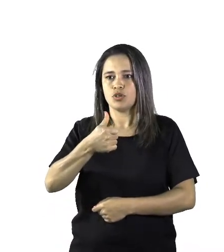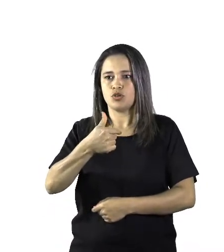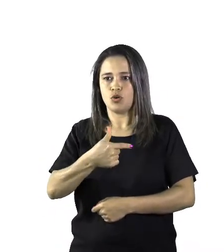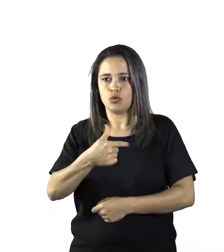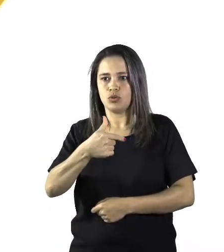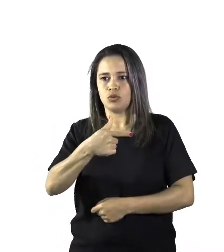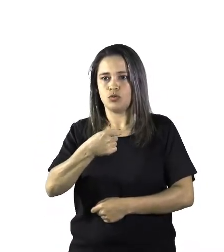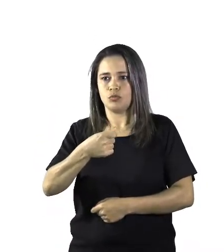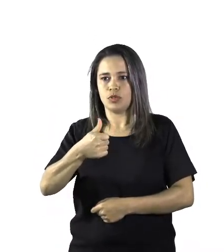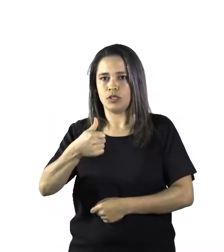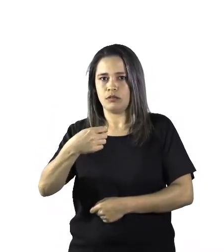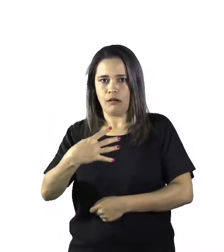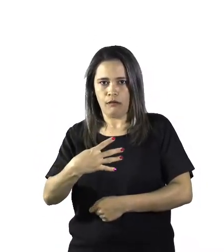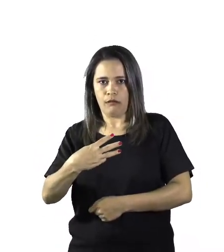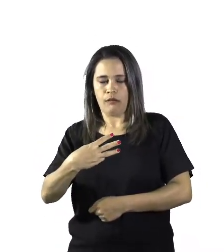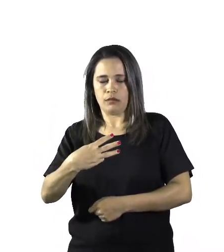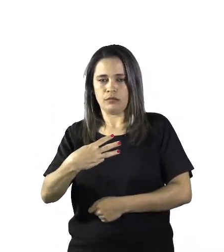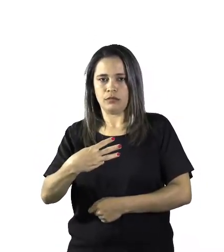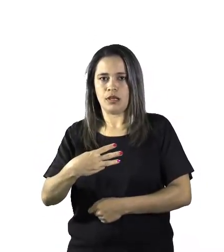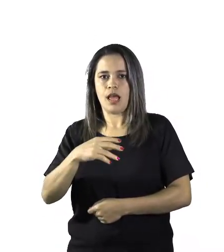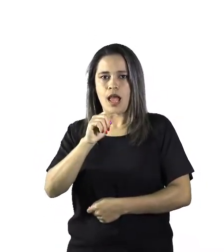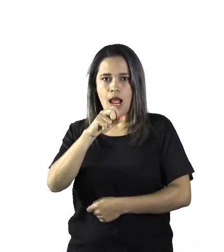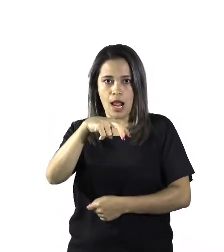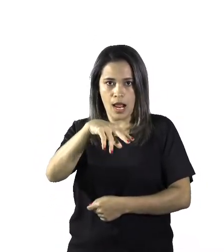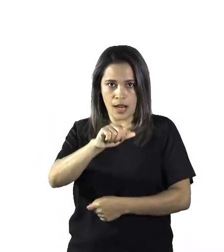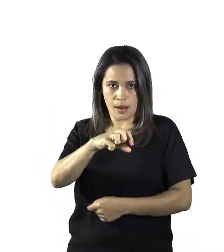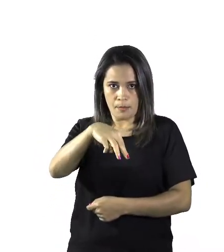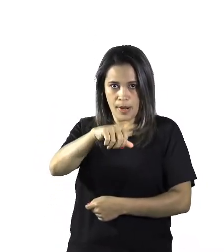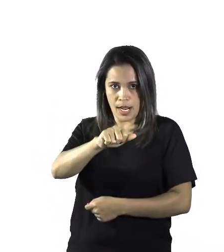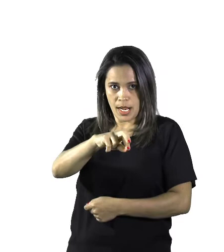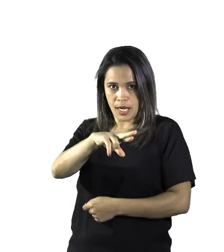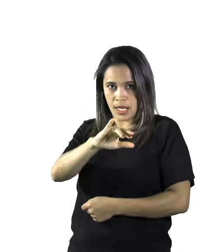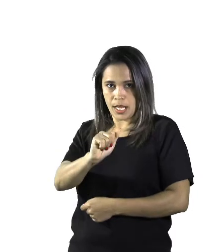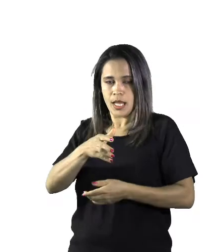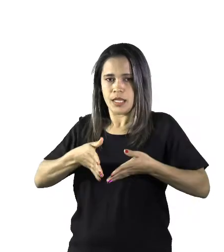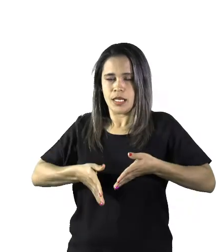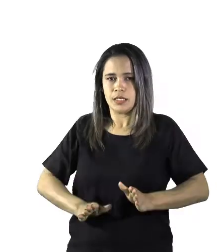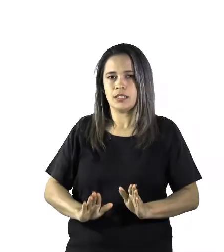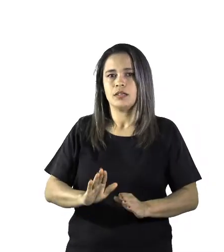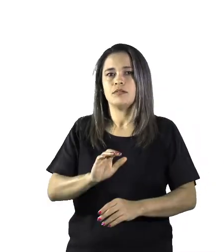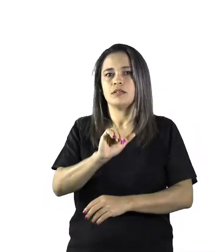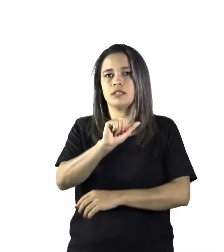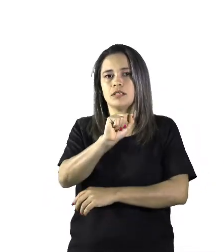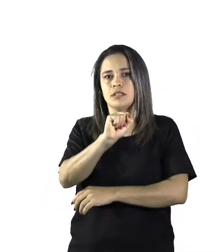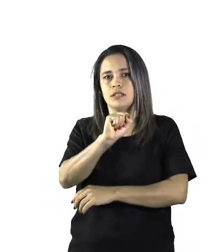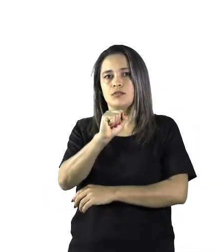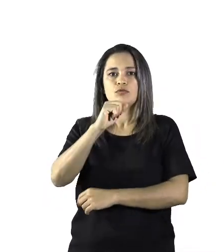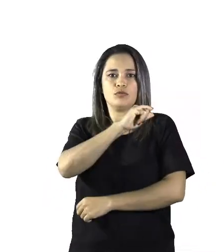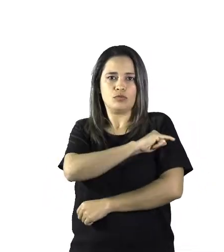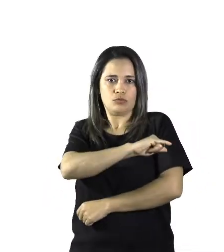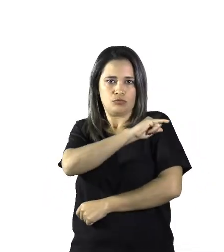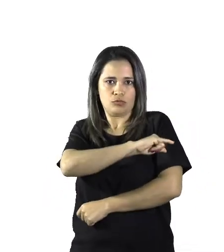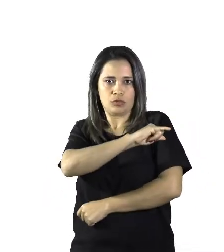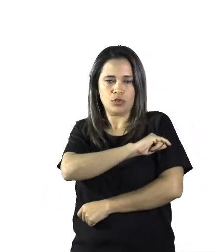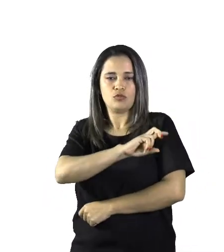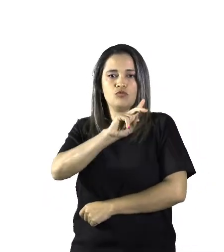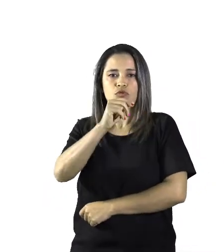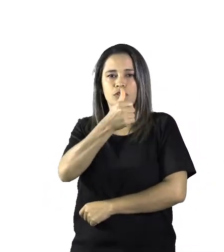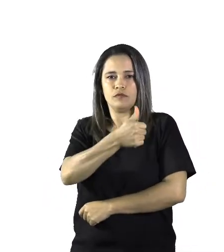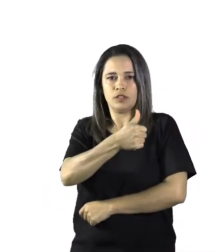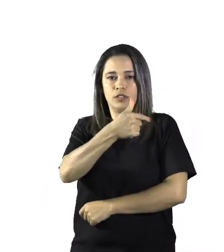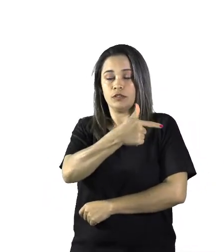2012-2013. Ana Maria Machado nasceu em Santa Teresa, Rio de Janeiro, no dia 24